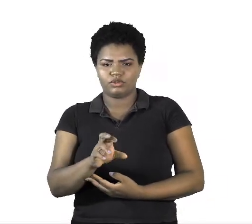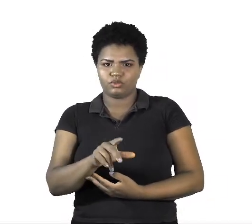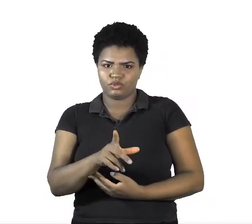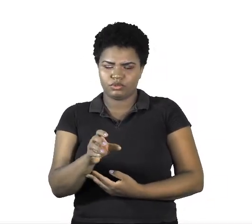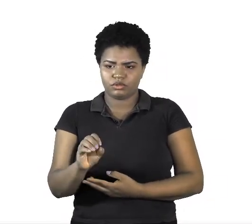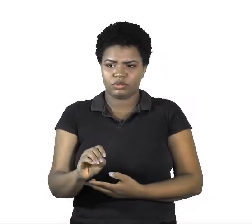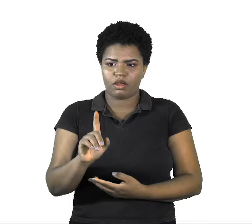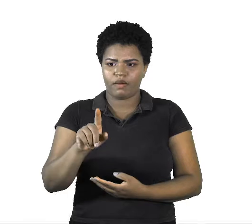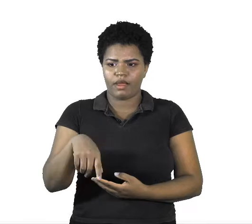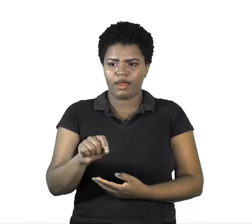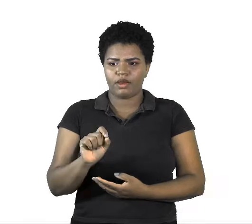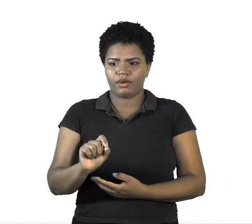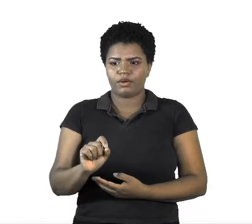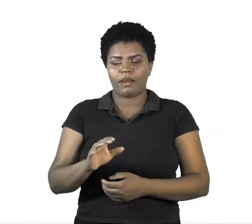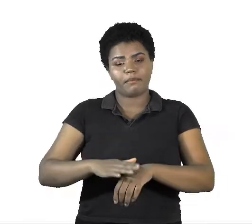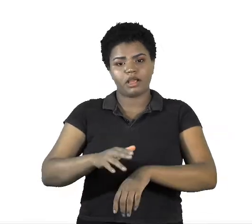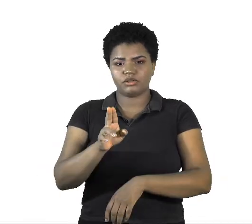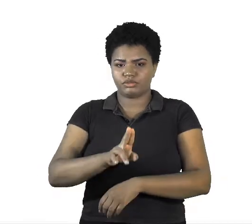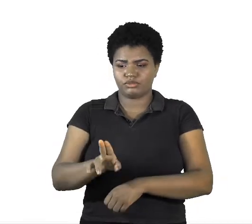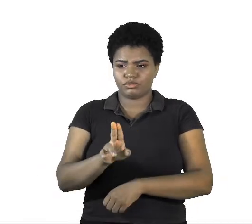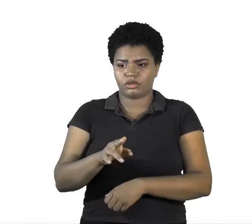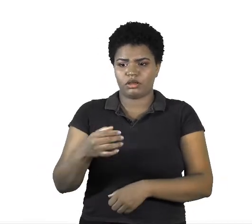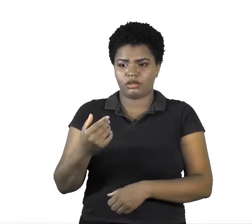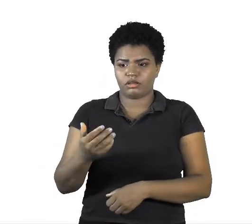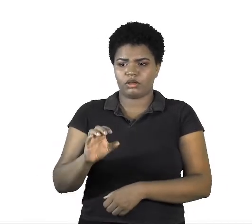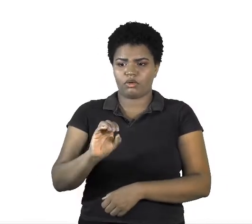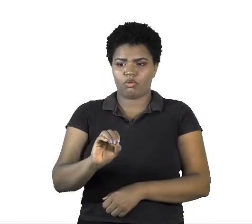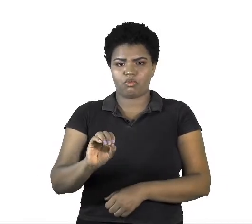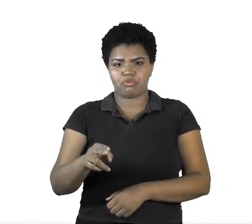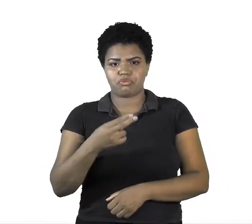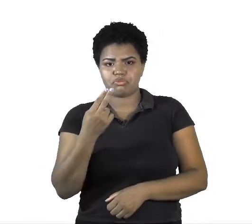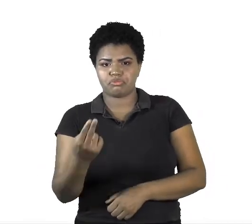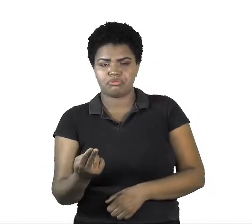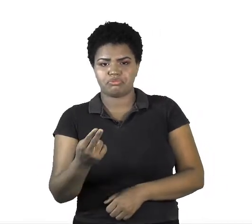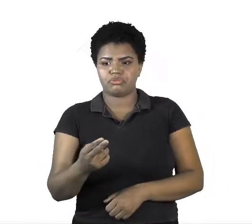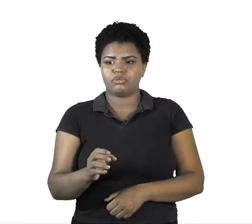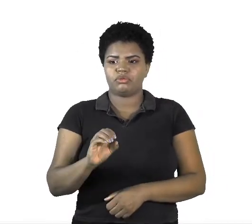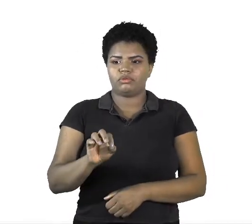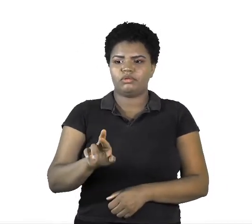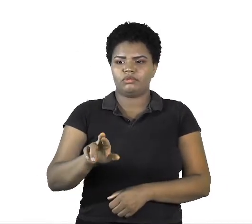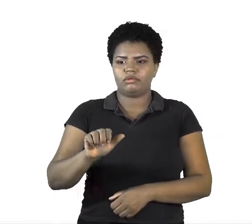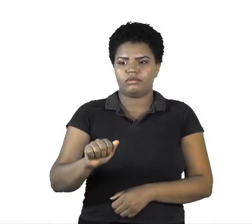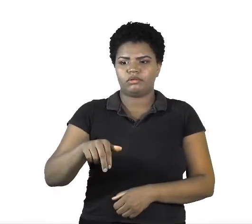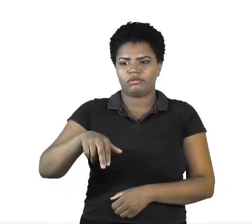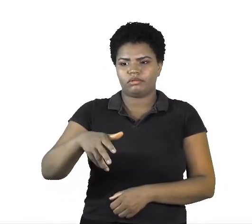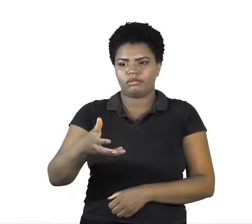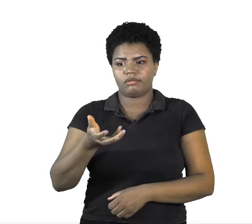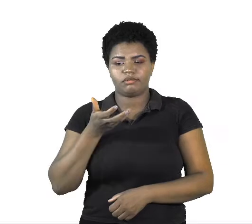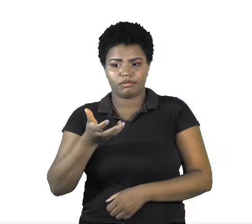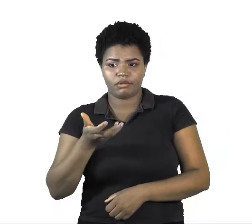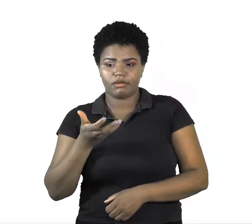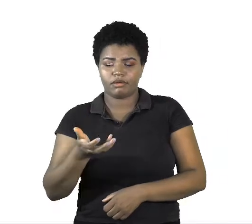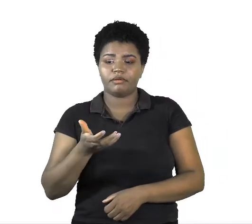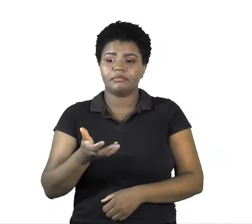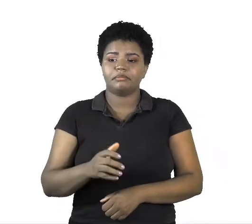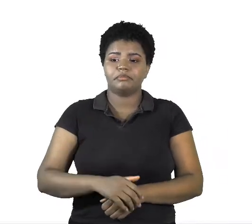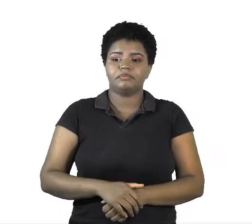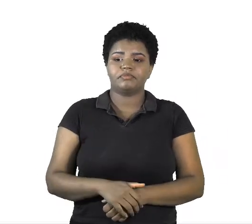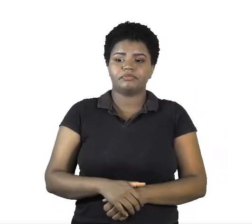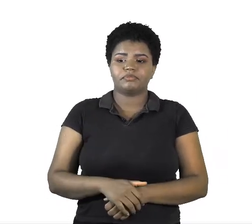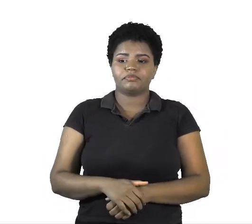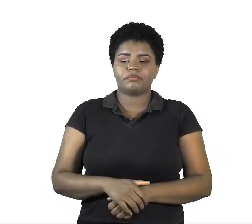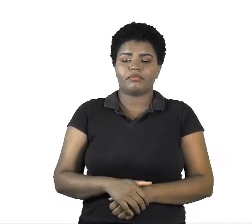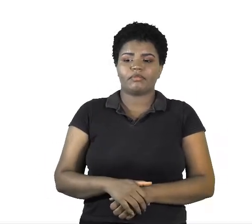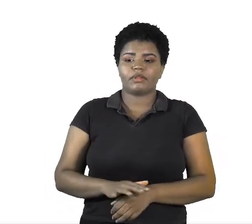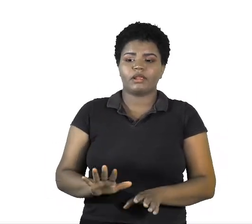As conjunções mais utilizadas são essas aí, ó, ou, ora, quer. Quando ela faz uma conclusão,